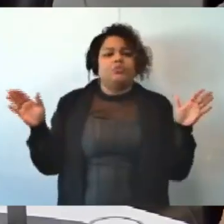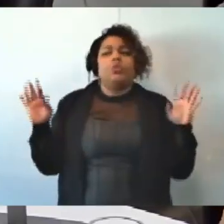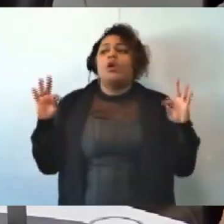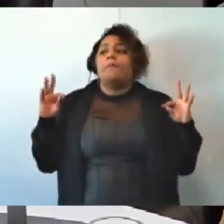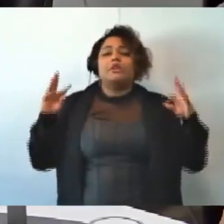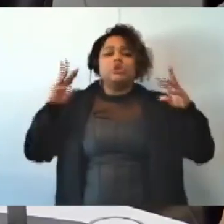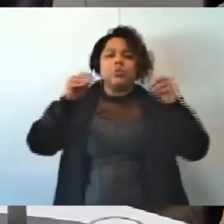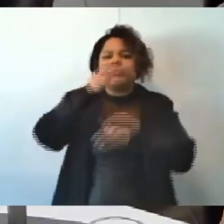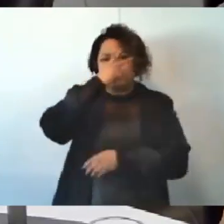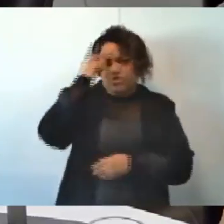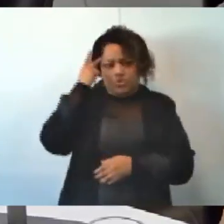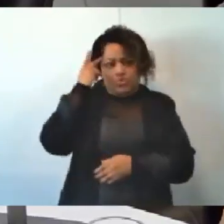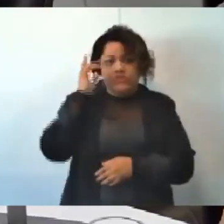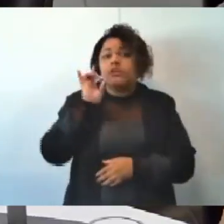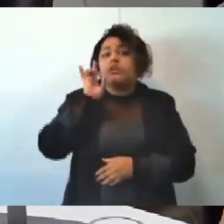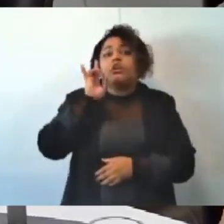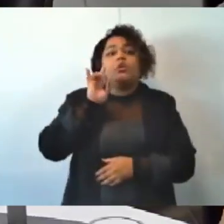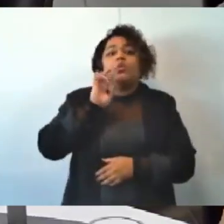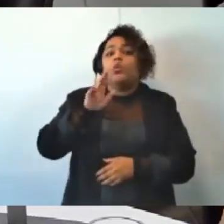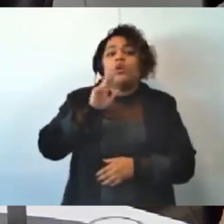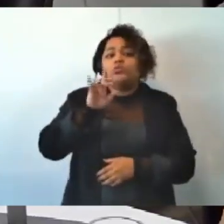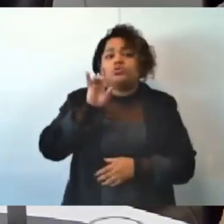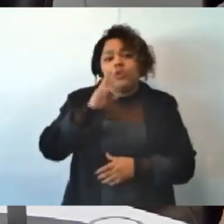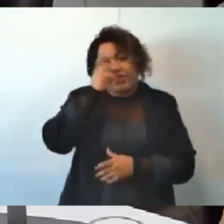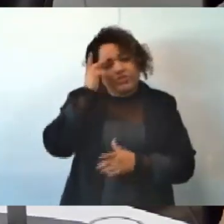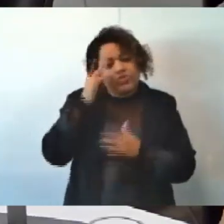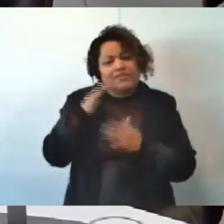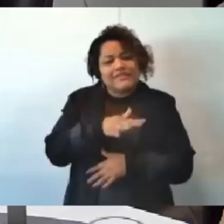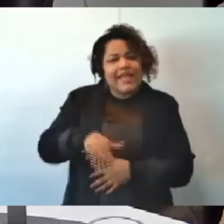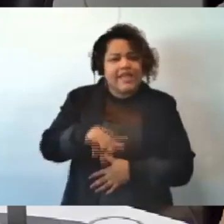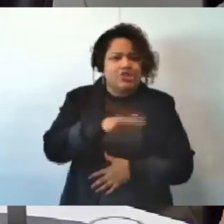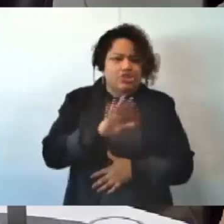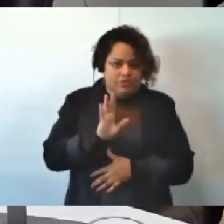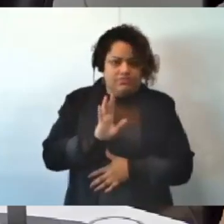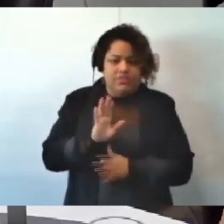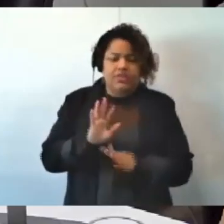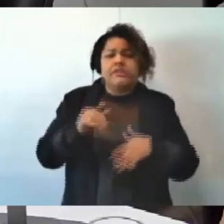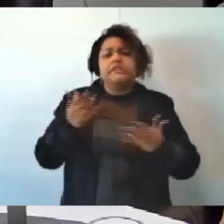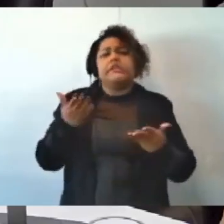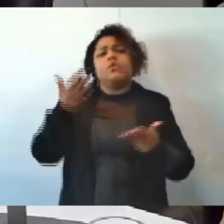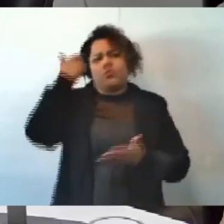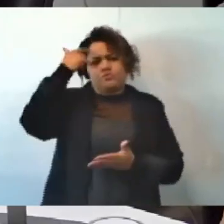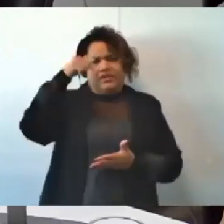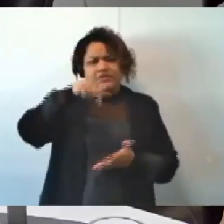moradores. Então, hoje, se a gente pensa que o point é Sapucaí,